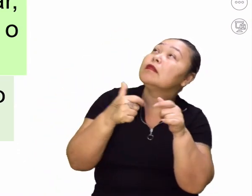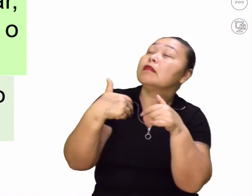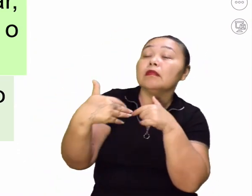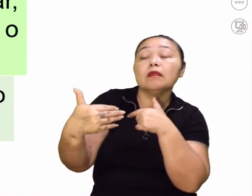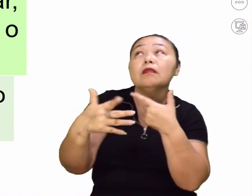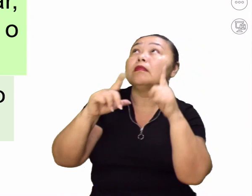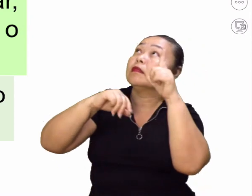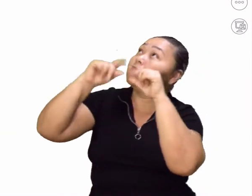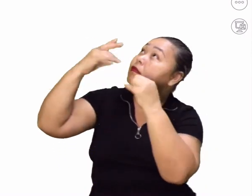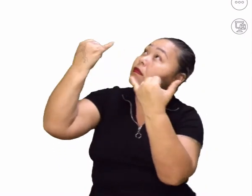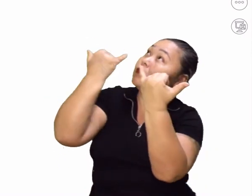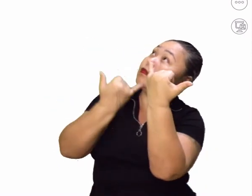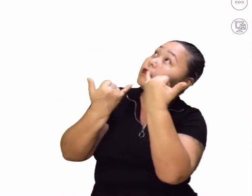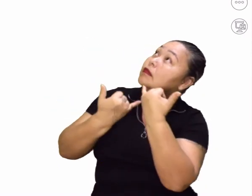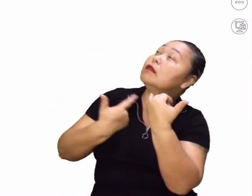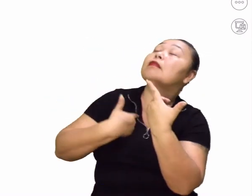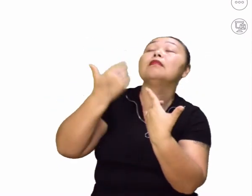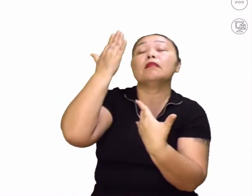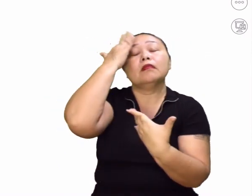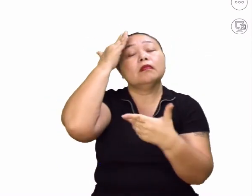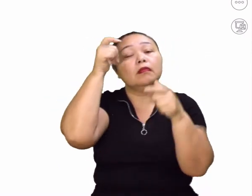dos astros.